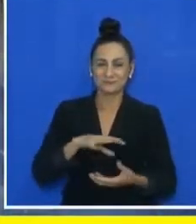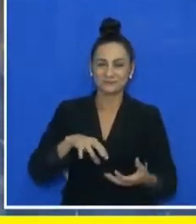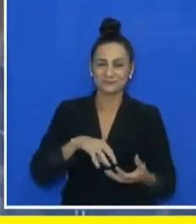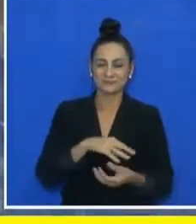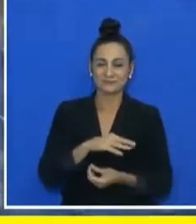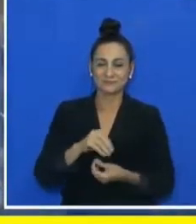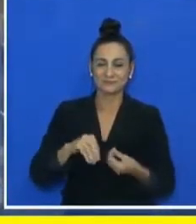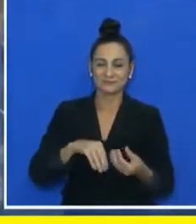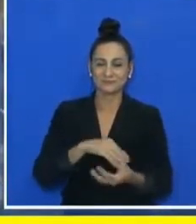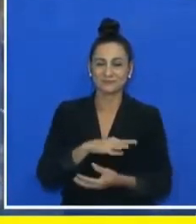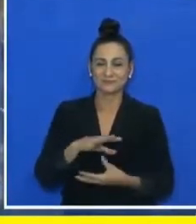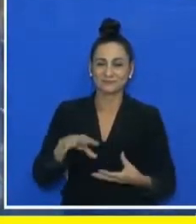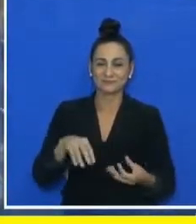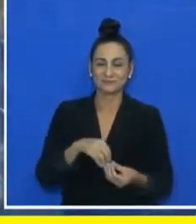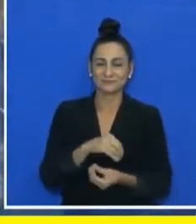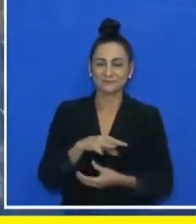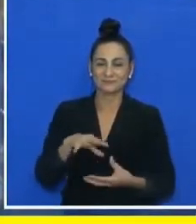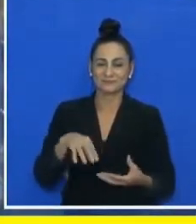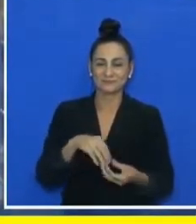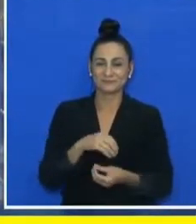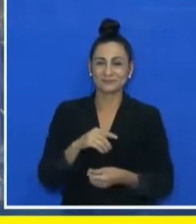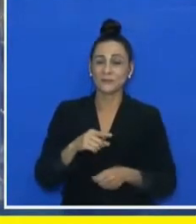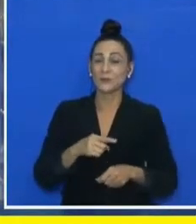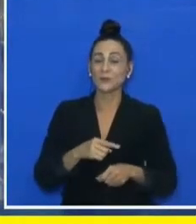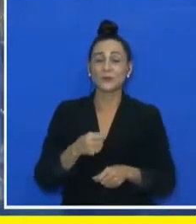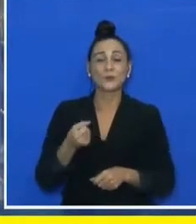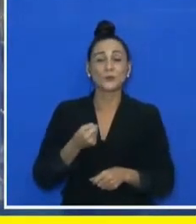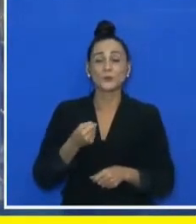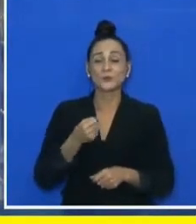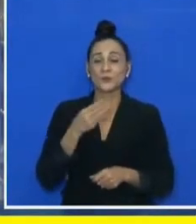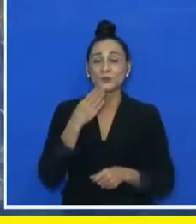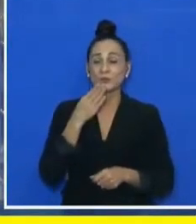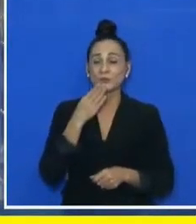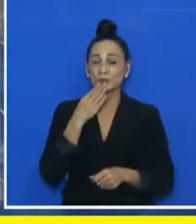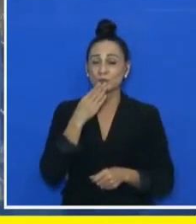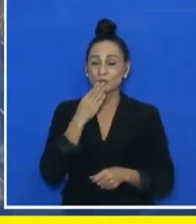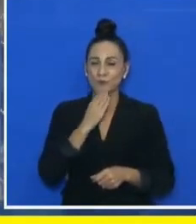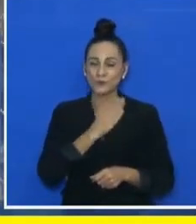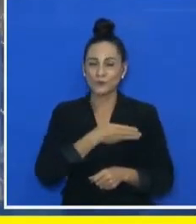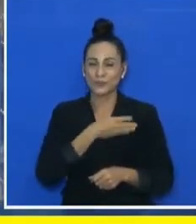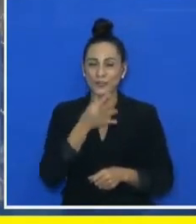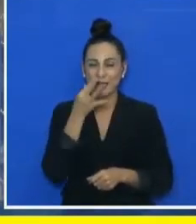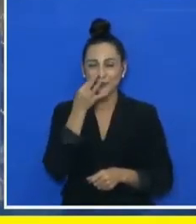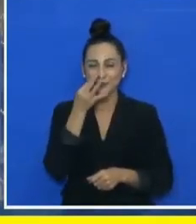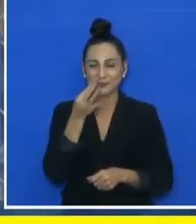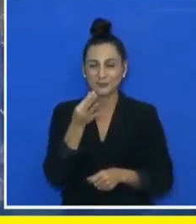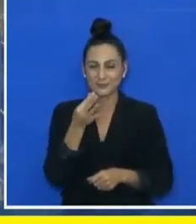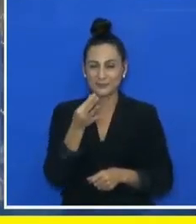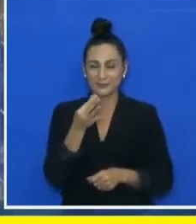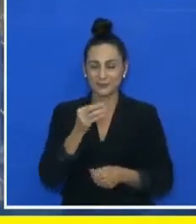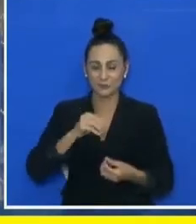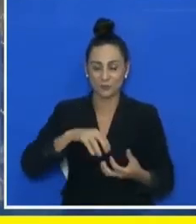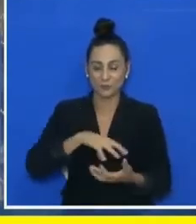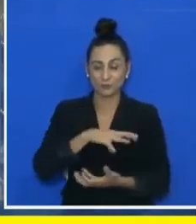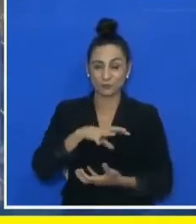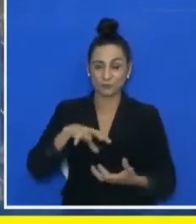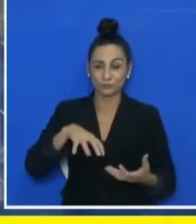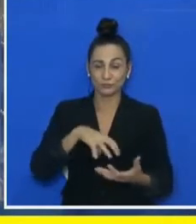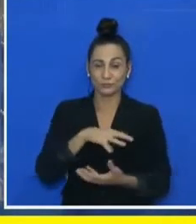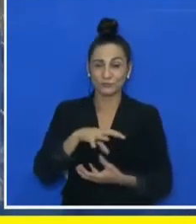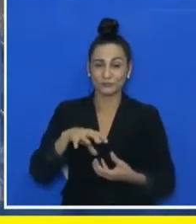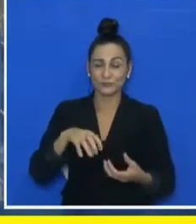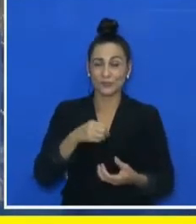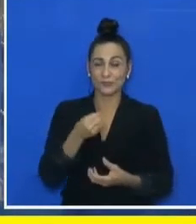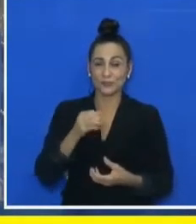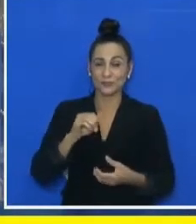E vamos acompanhar bem de perto o número do seu time do coração. Atenção, 80 bolas girando, 80 bolas